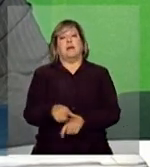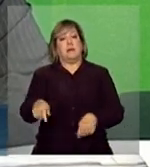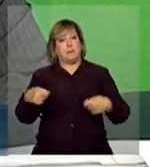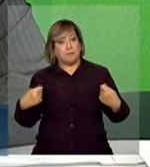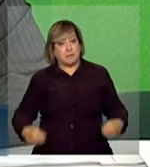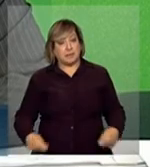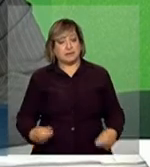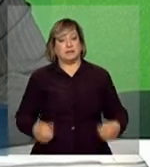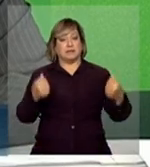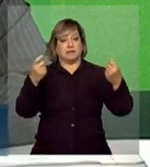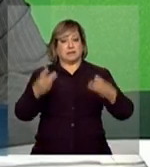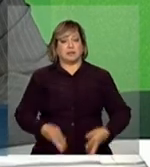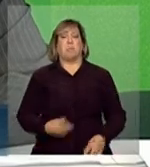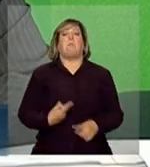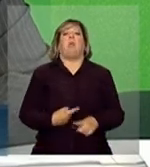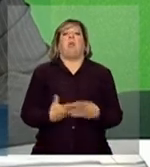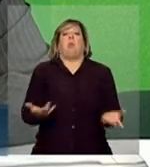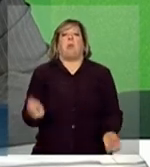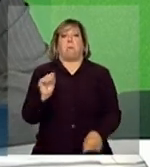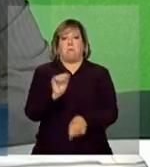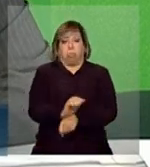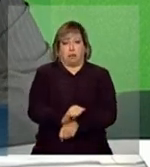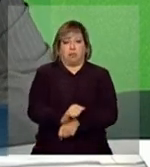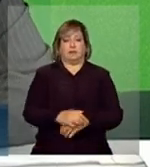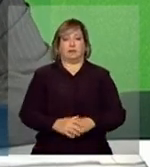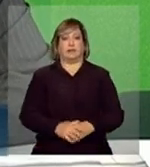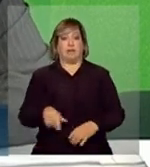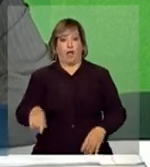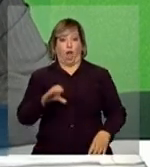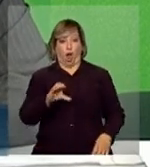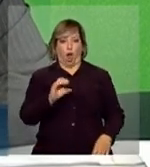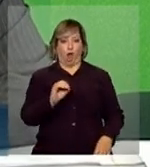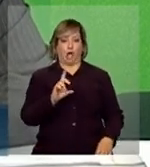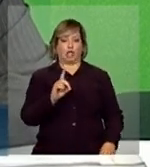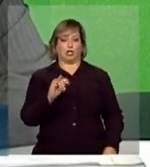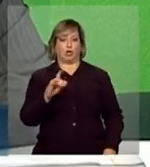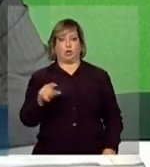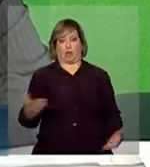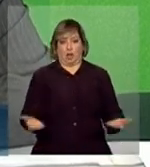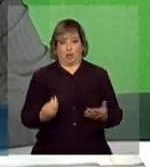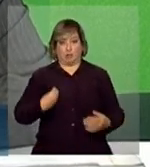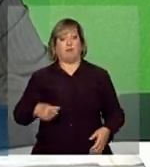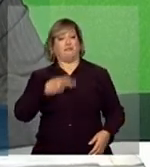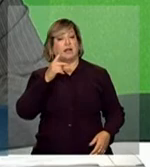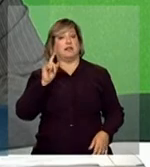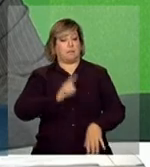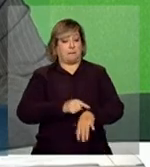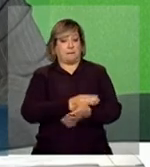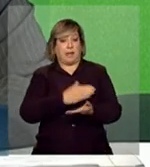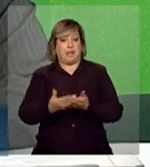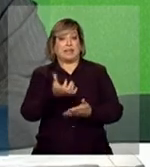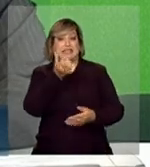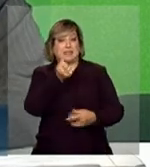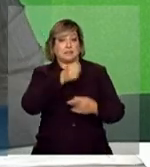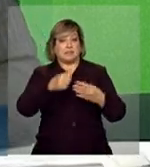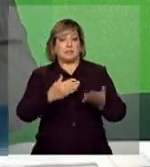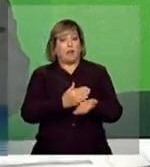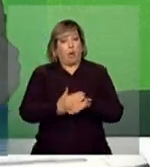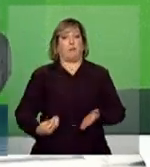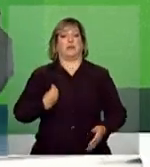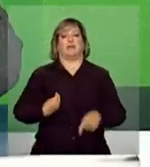ser justificadas porque estão paradas. E o código atual já diz que são 6 meses o período de entrada de operação dessas